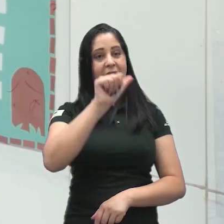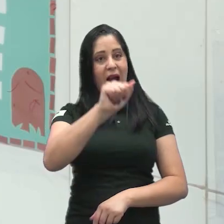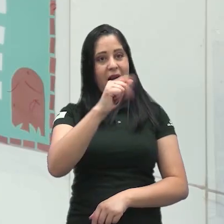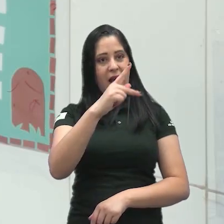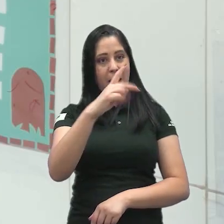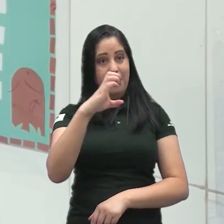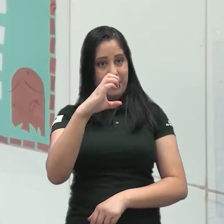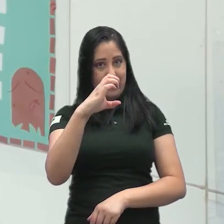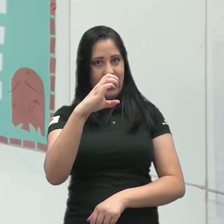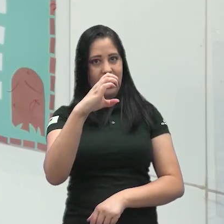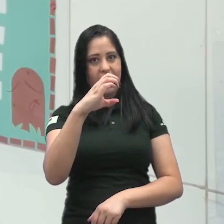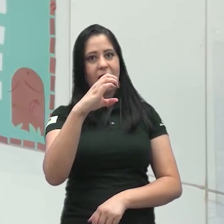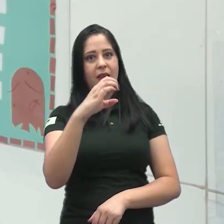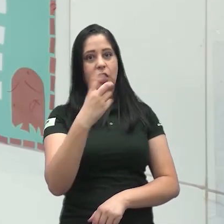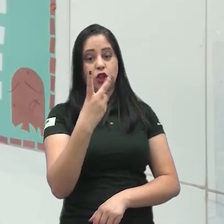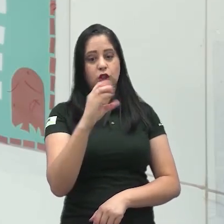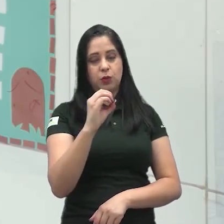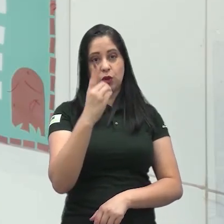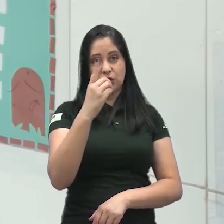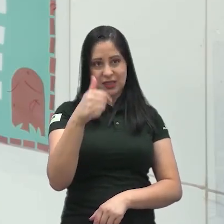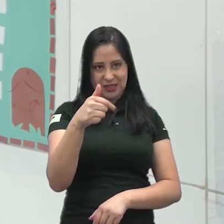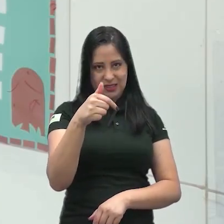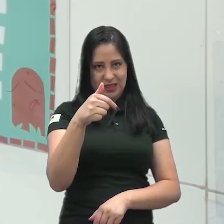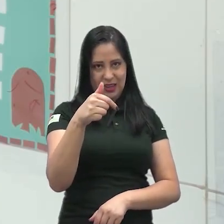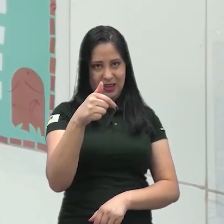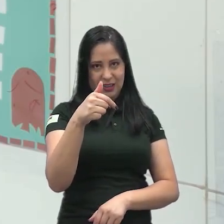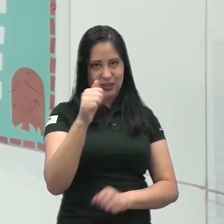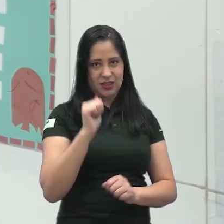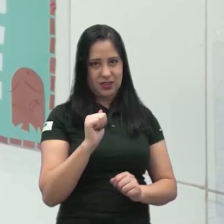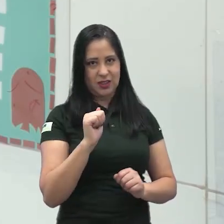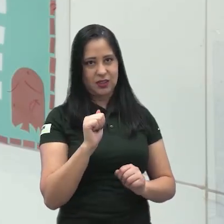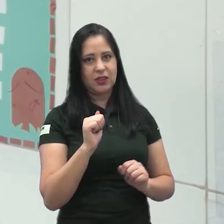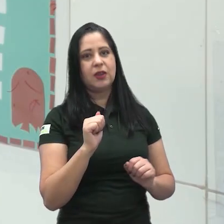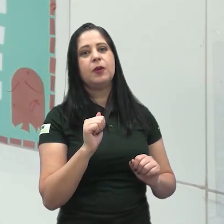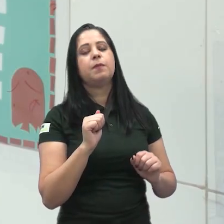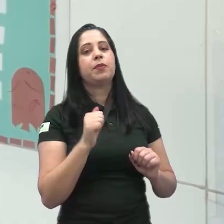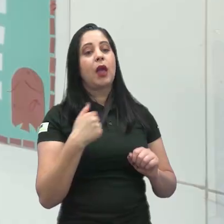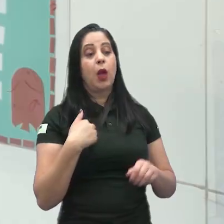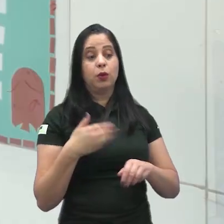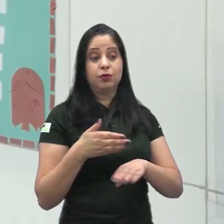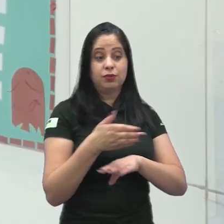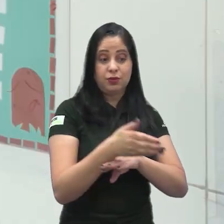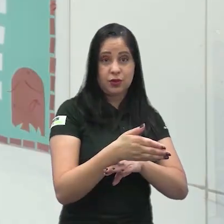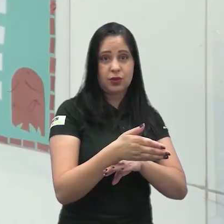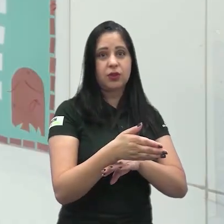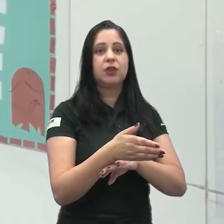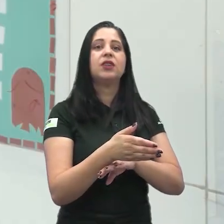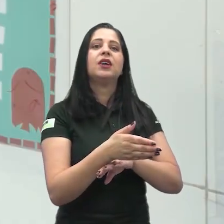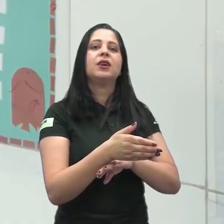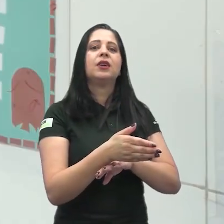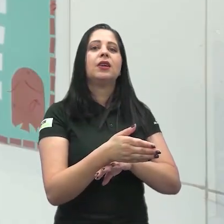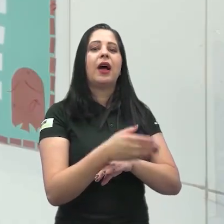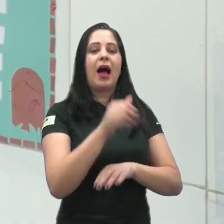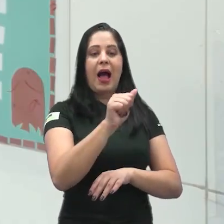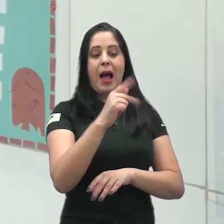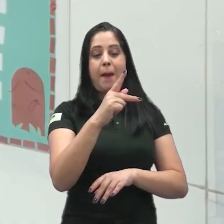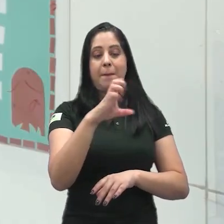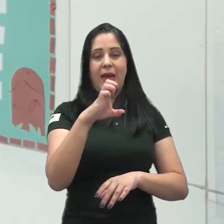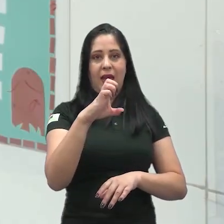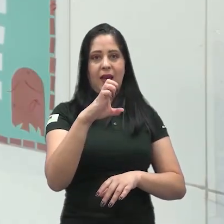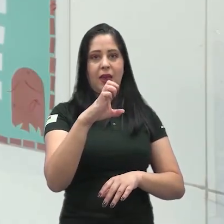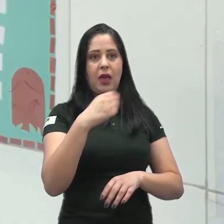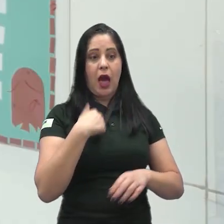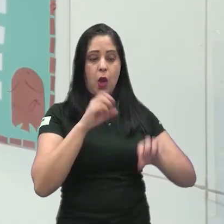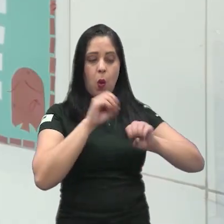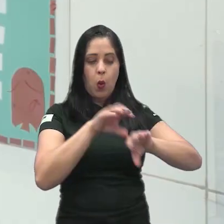em 2017. No início de 2017, eu vim trabalhar como voluntária da PEC. Eu dava aula de